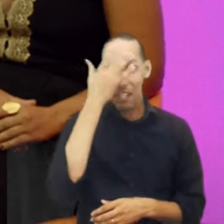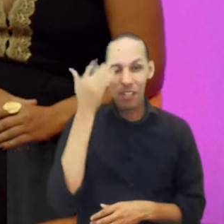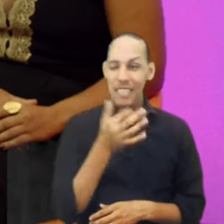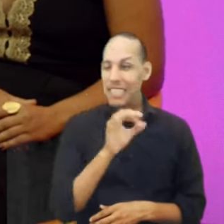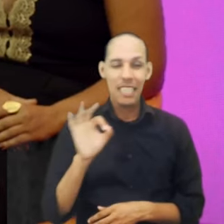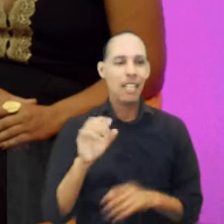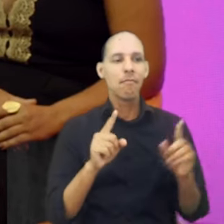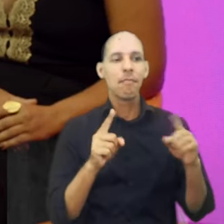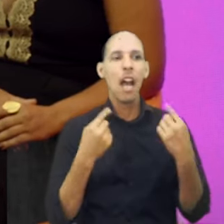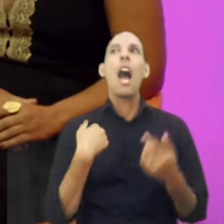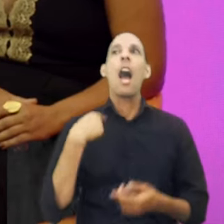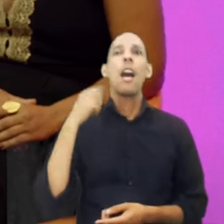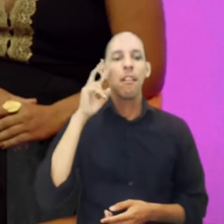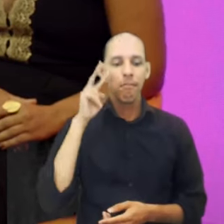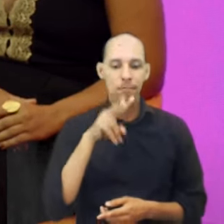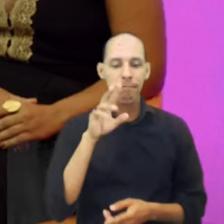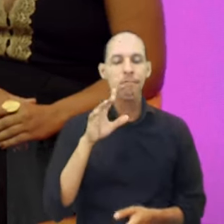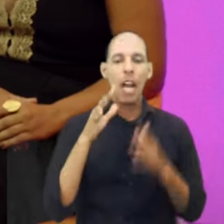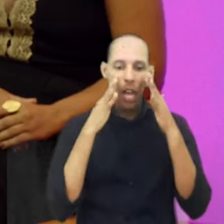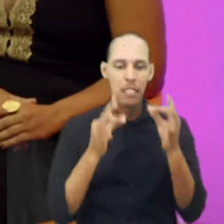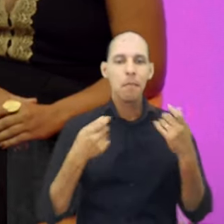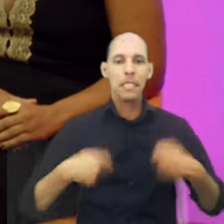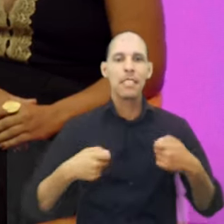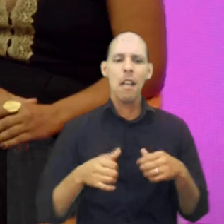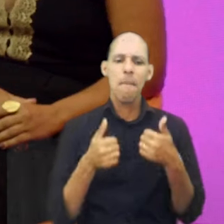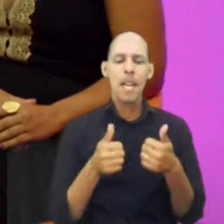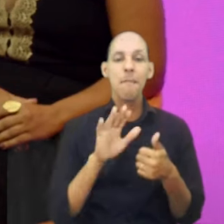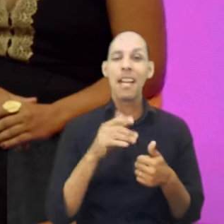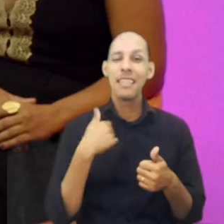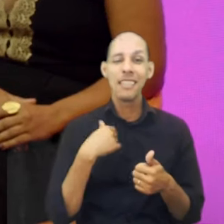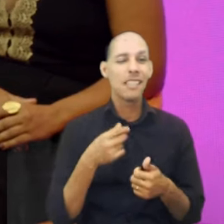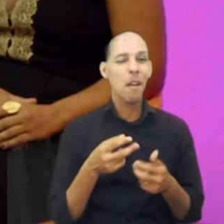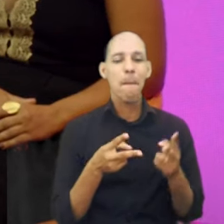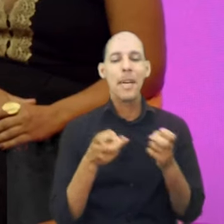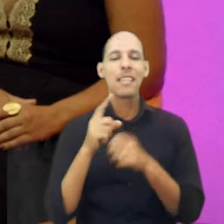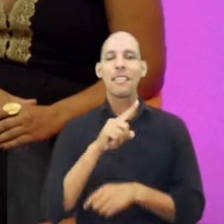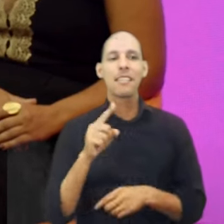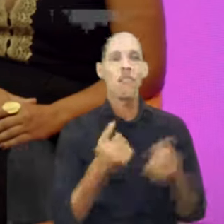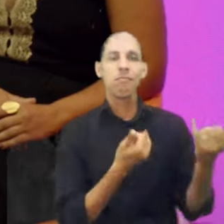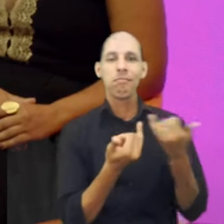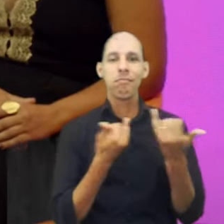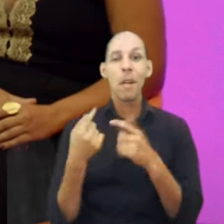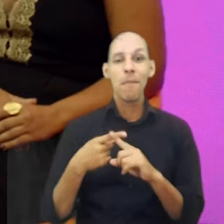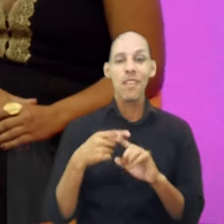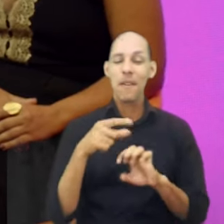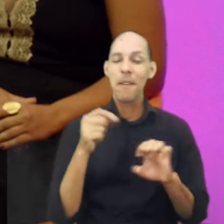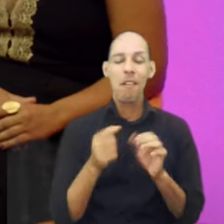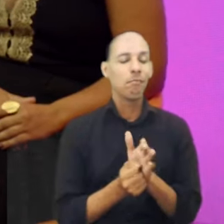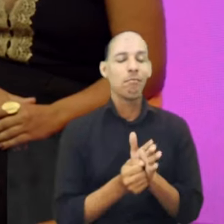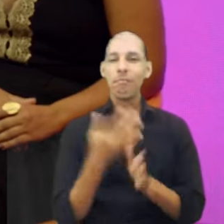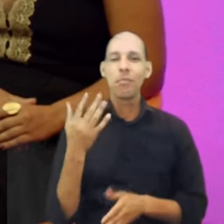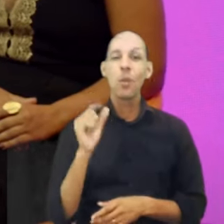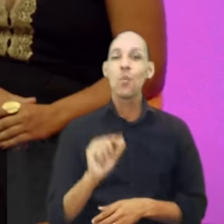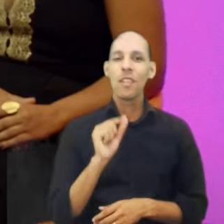eu preciso olhar pra isso. Pode ser que o negócio esteja bom, mas você não esteja comunicando aos seus clientes. Exato. Porque o empresário tem muito, às vezes, isso,